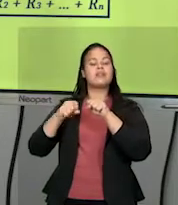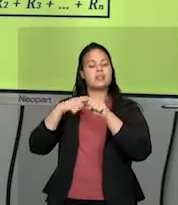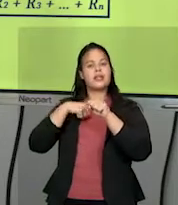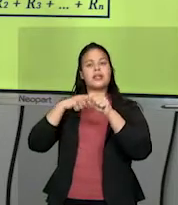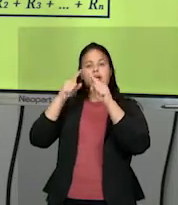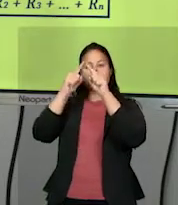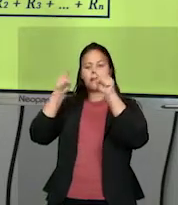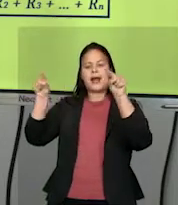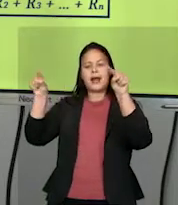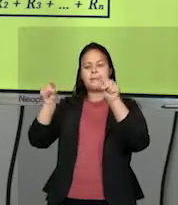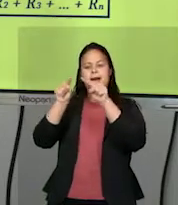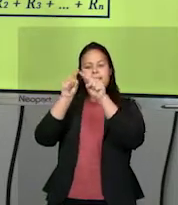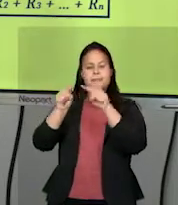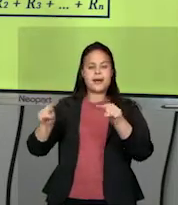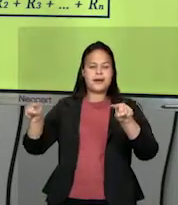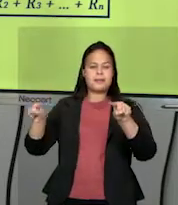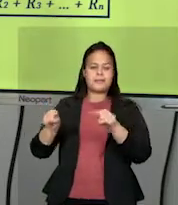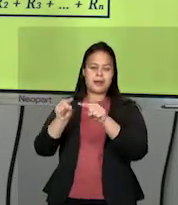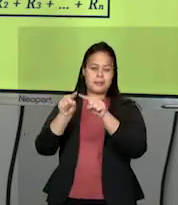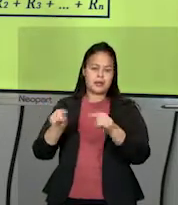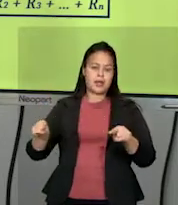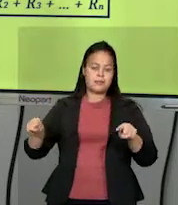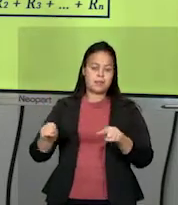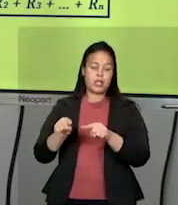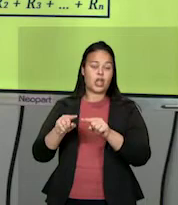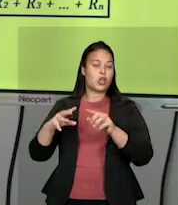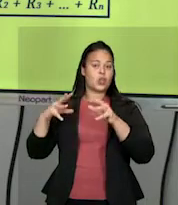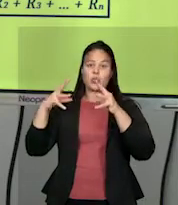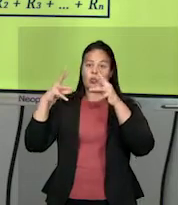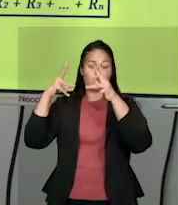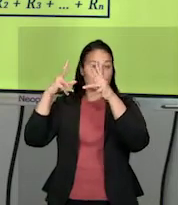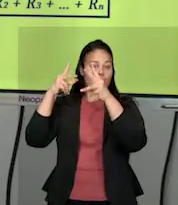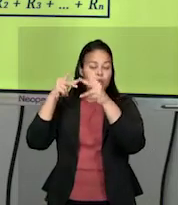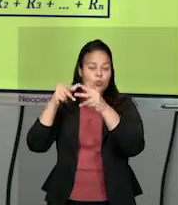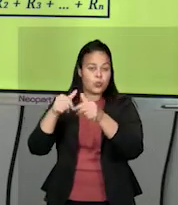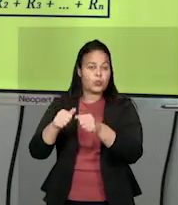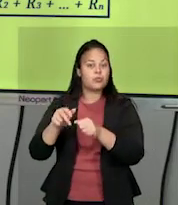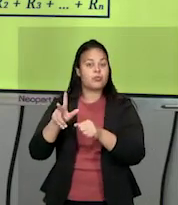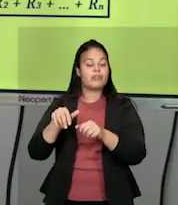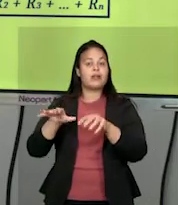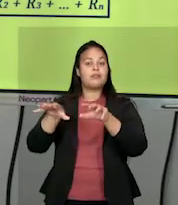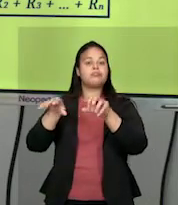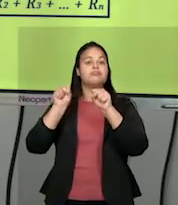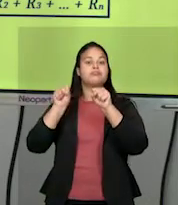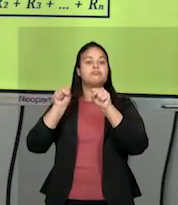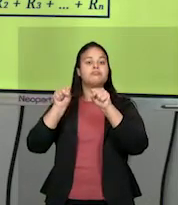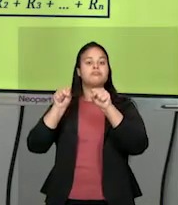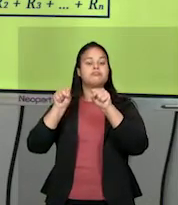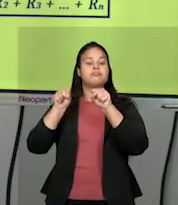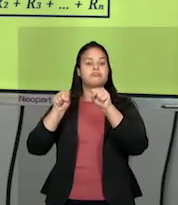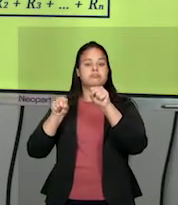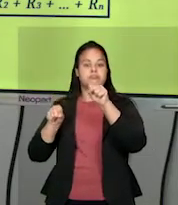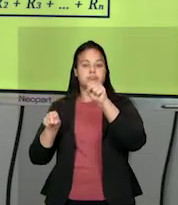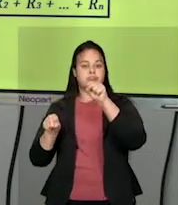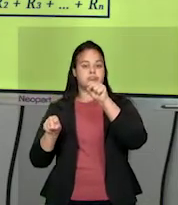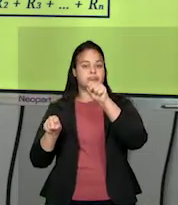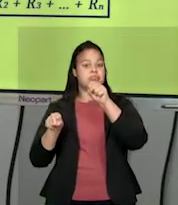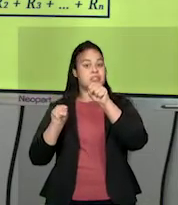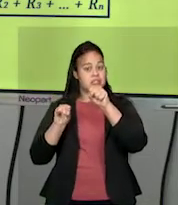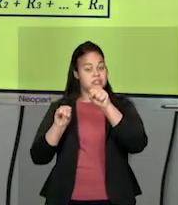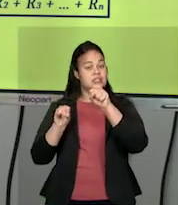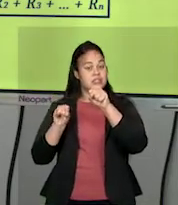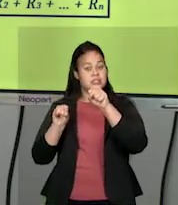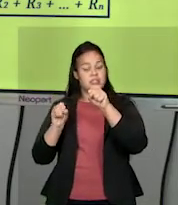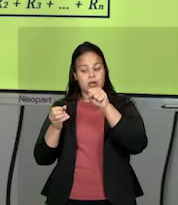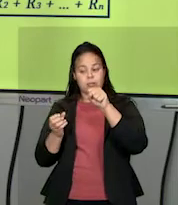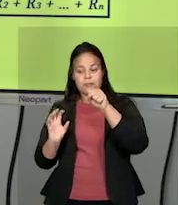aquela parte, aquele ramo que estiver ligado em série, ele vai se apagar. Só vai acender novamente se você colocar uma